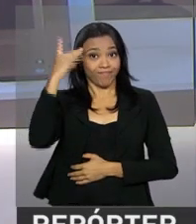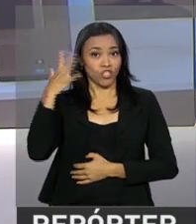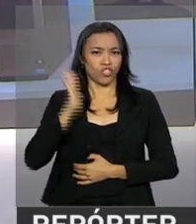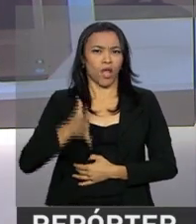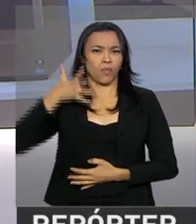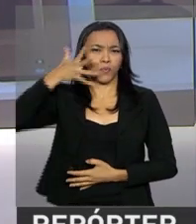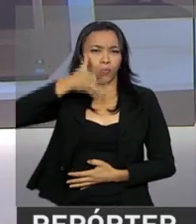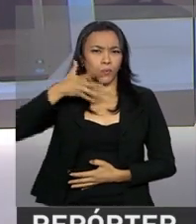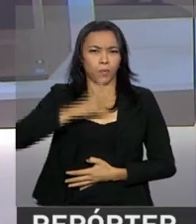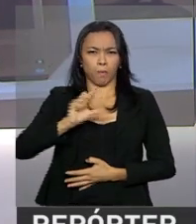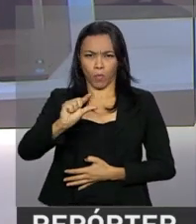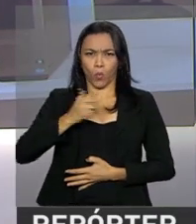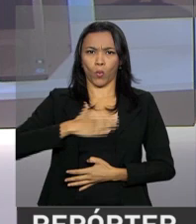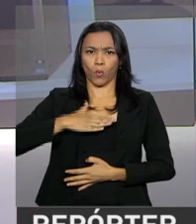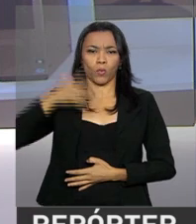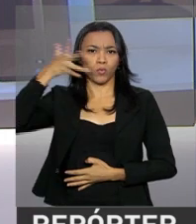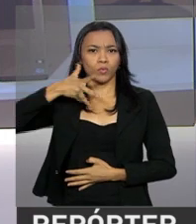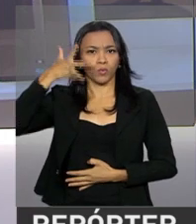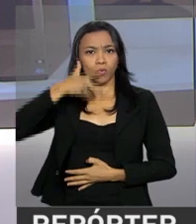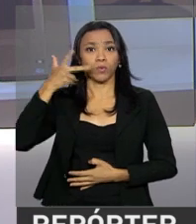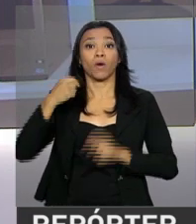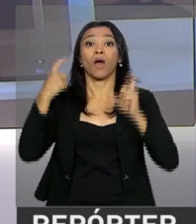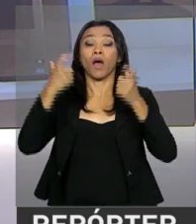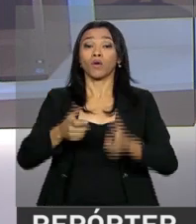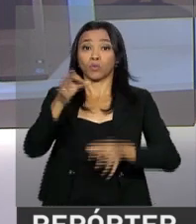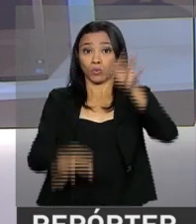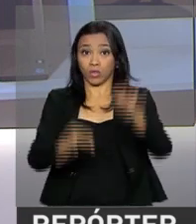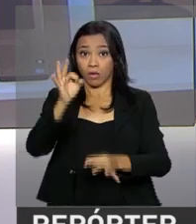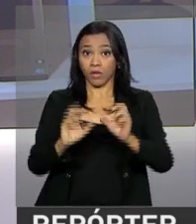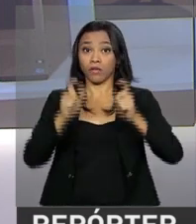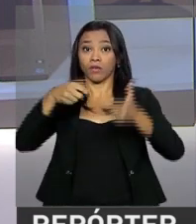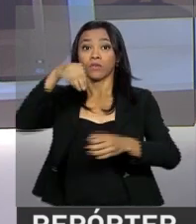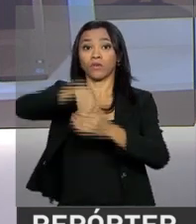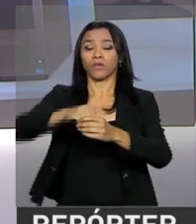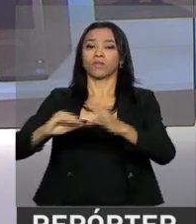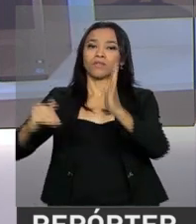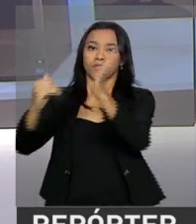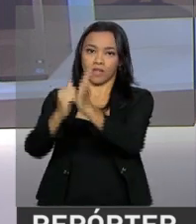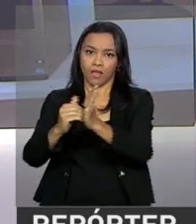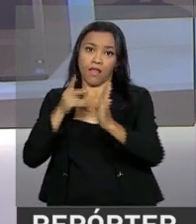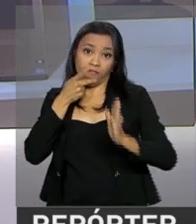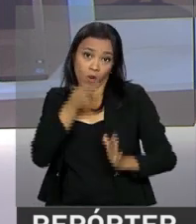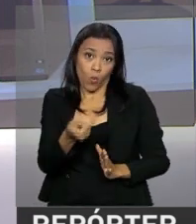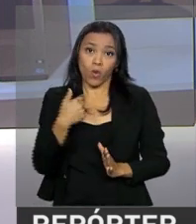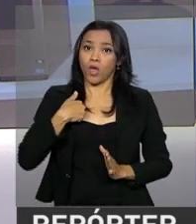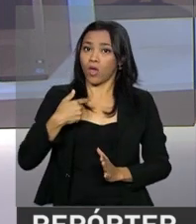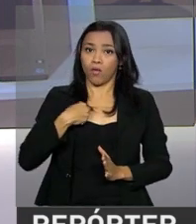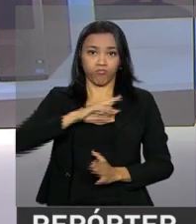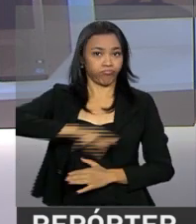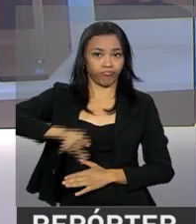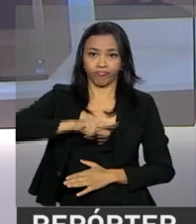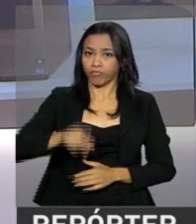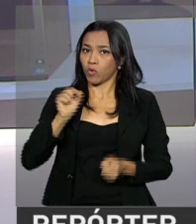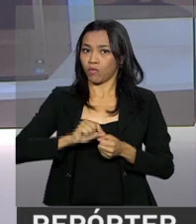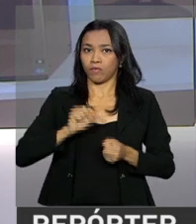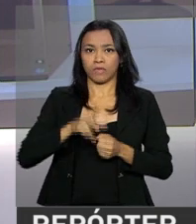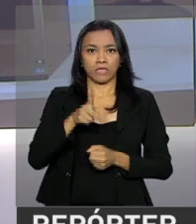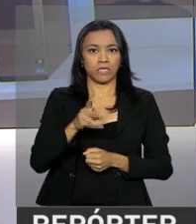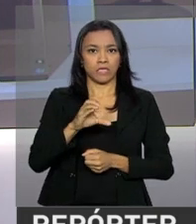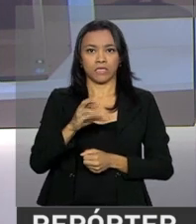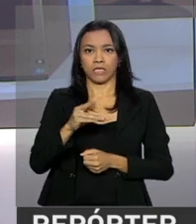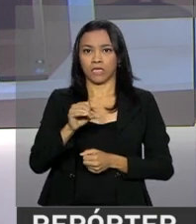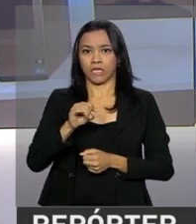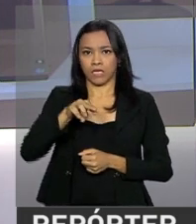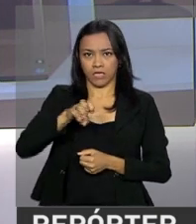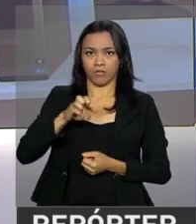agora a pouco no julgamento final do processo de impeachment no senado ela reafirmou que não cometeu crime de responsabil ilidade O Senado